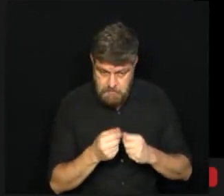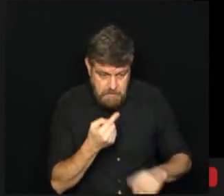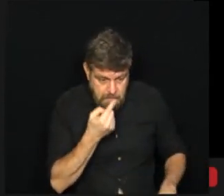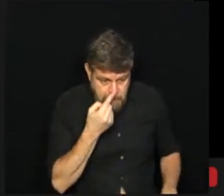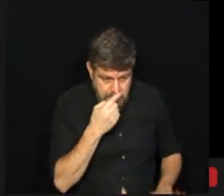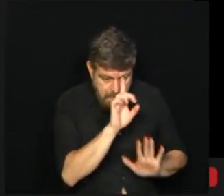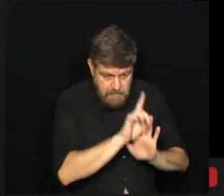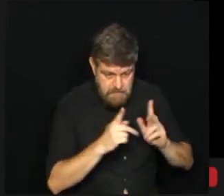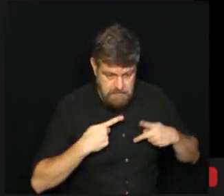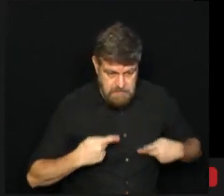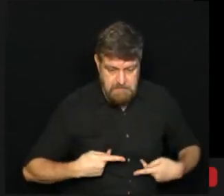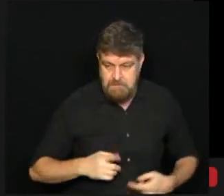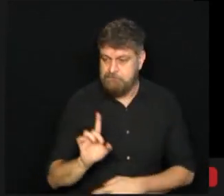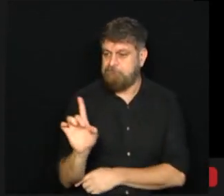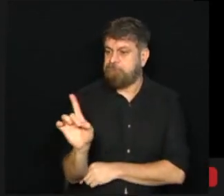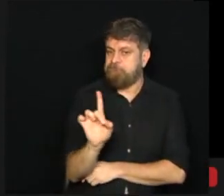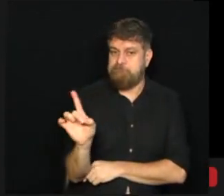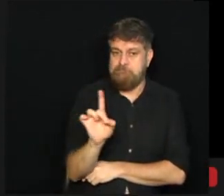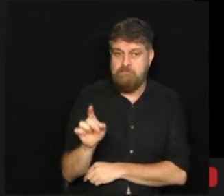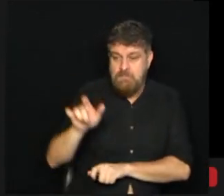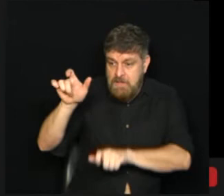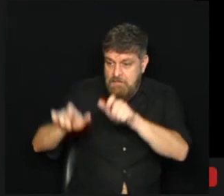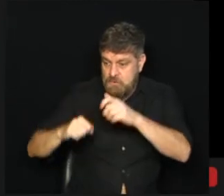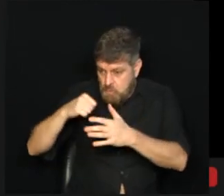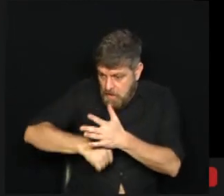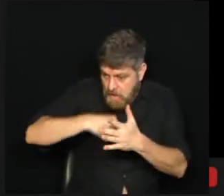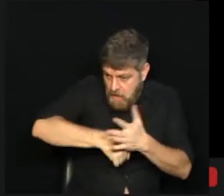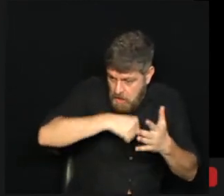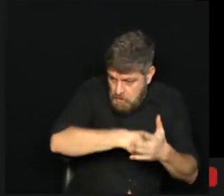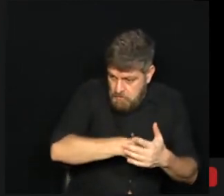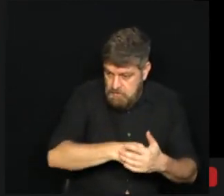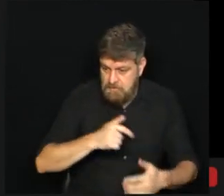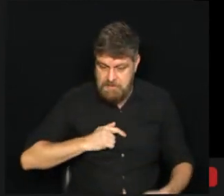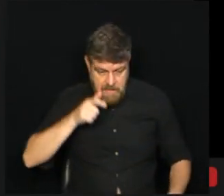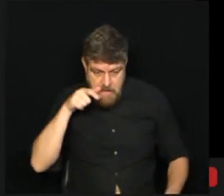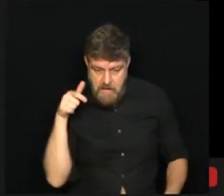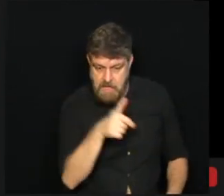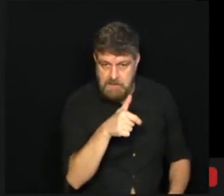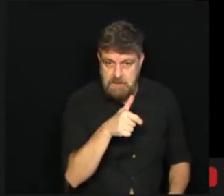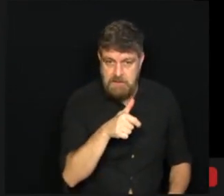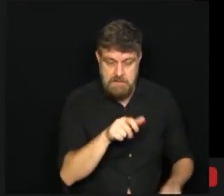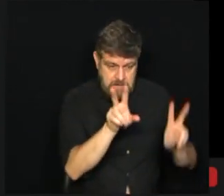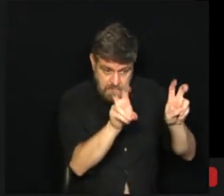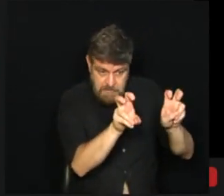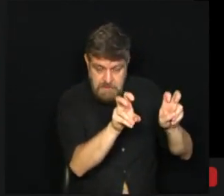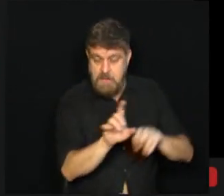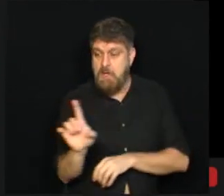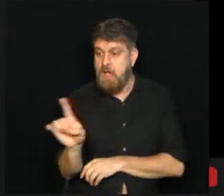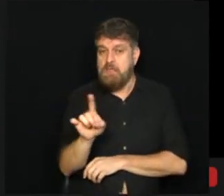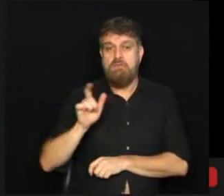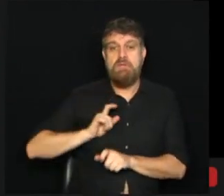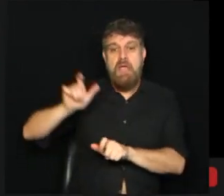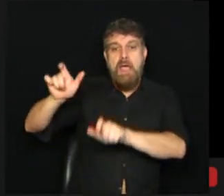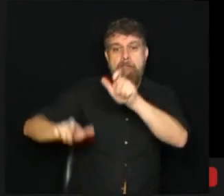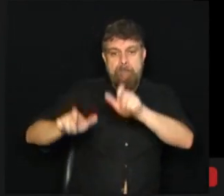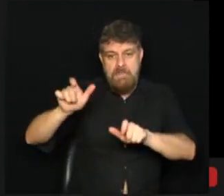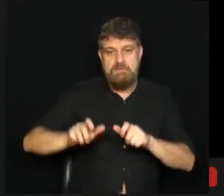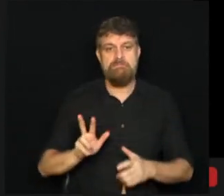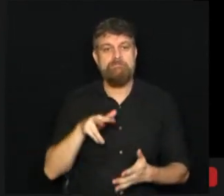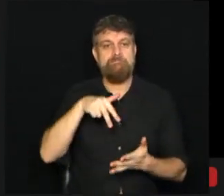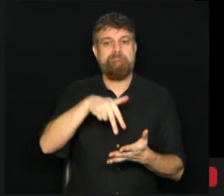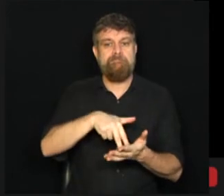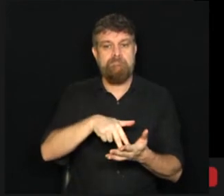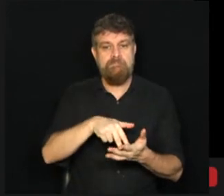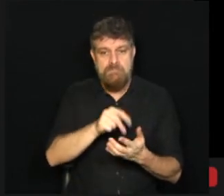Humanos, ela não é uma comissão de pessoas militantes ou que tem interesse no tema só. Tem gente que está lá exatamente para evitar